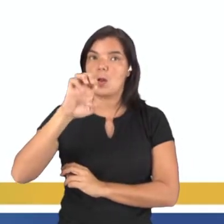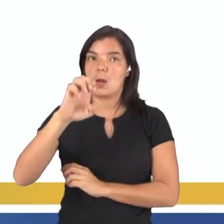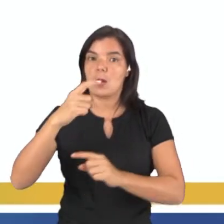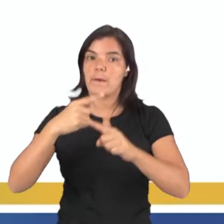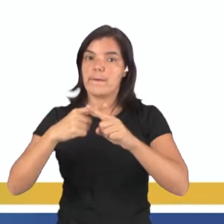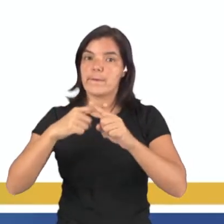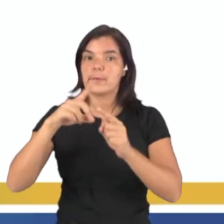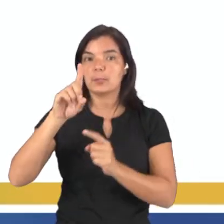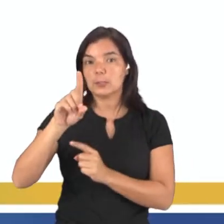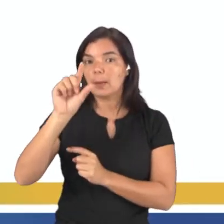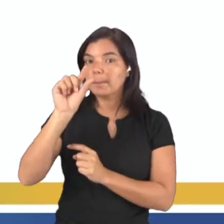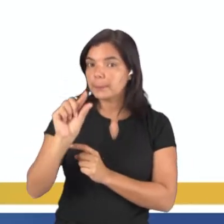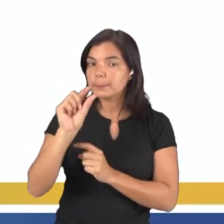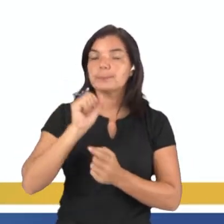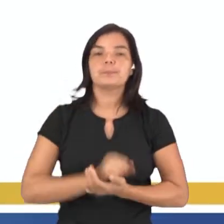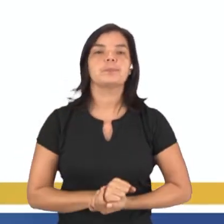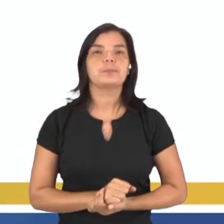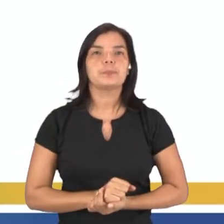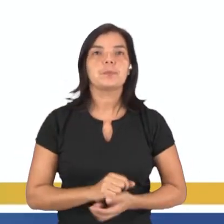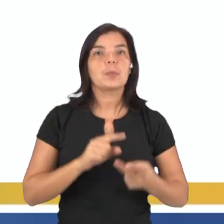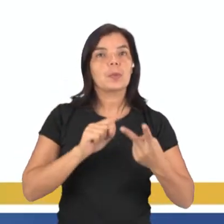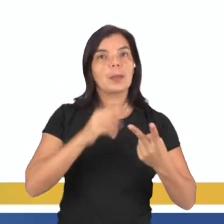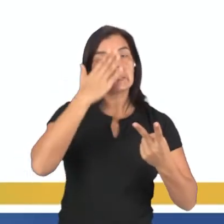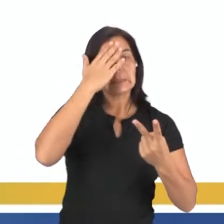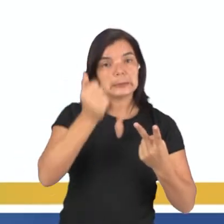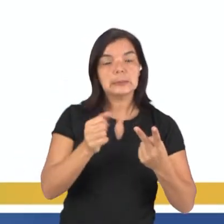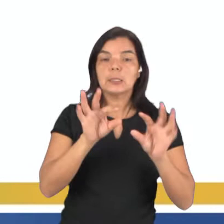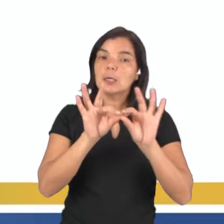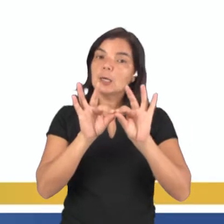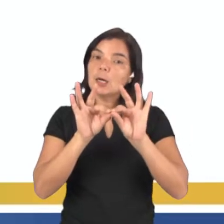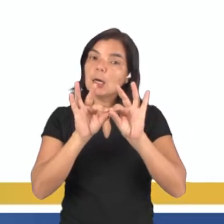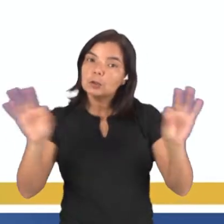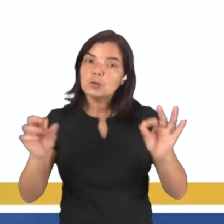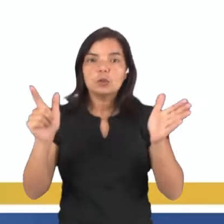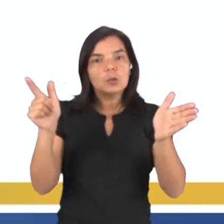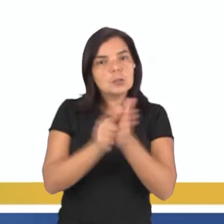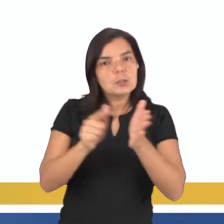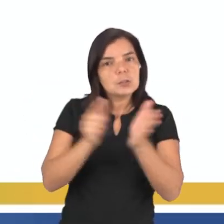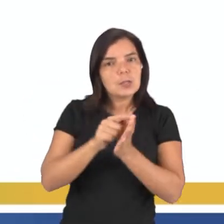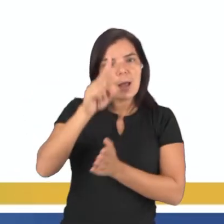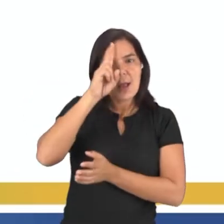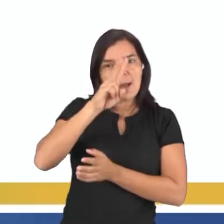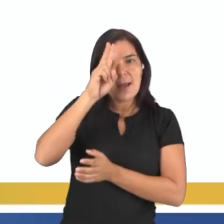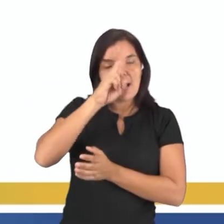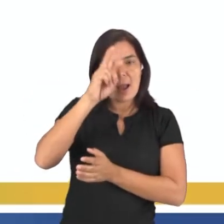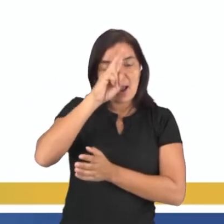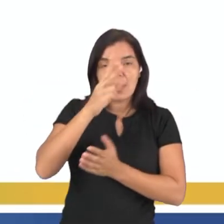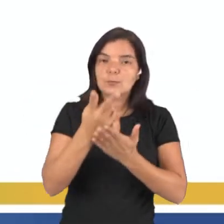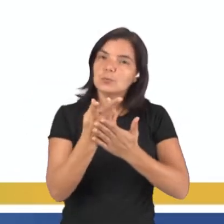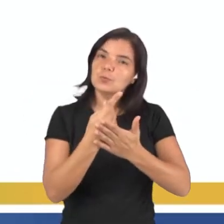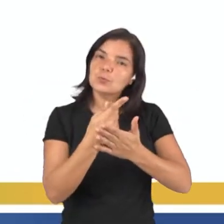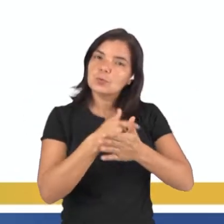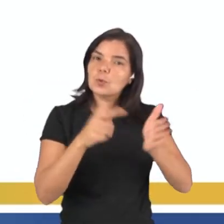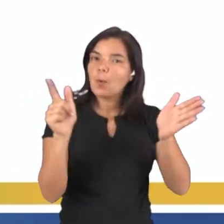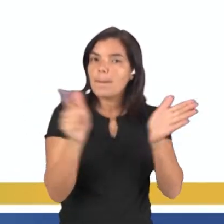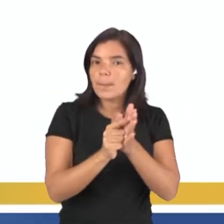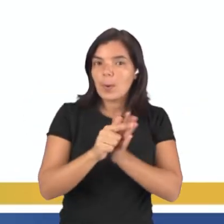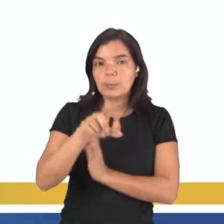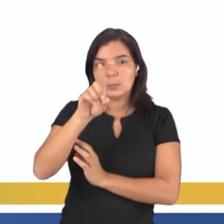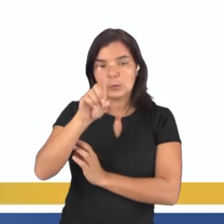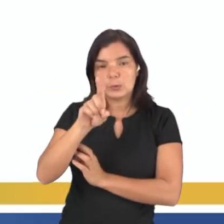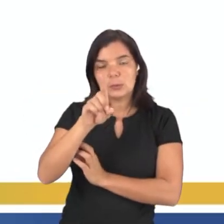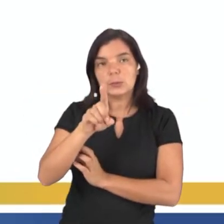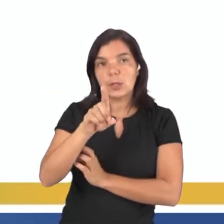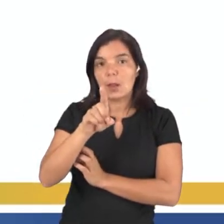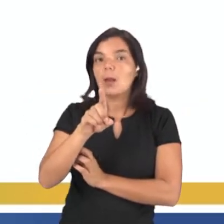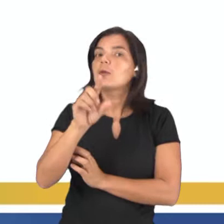E vezes D minúsculo. Para saber a distância gráfica, só lembrando, distância gráfica é o D pequeno.